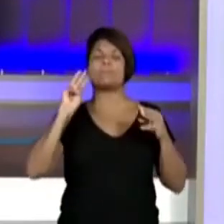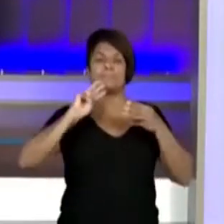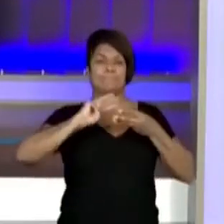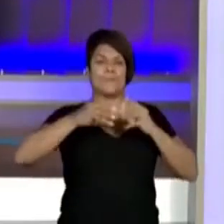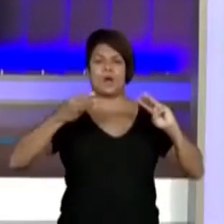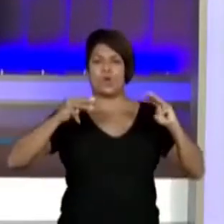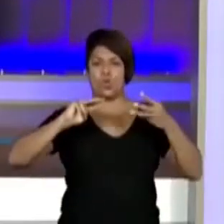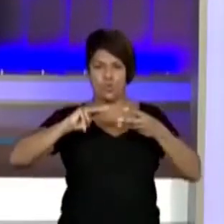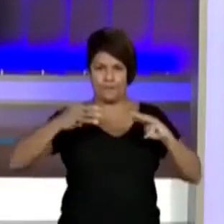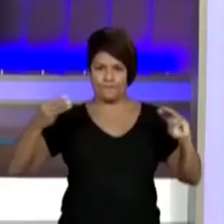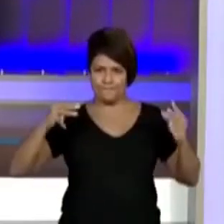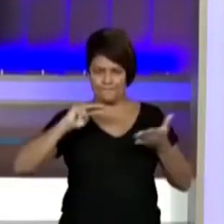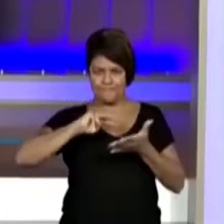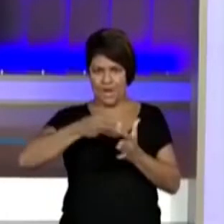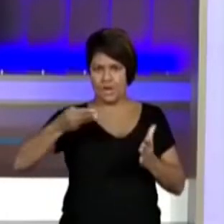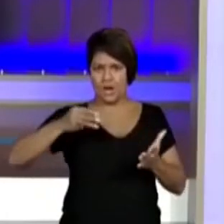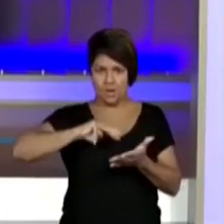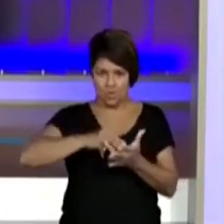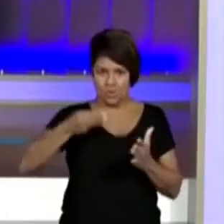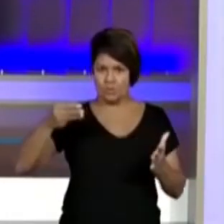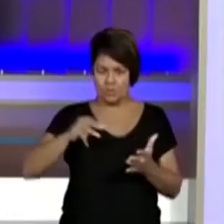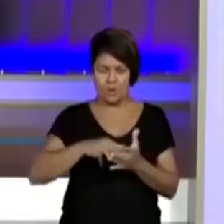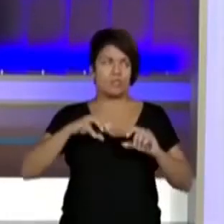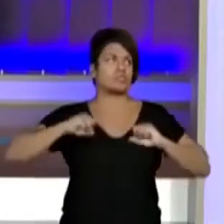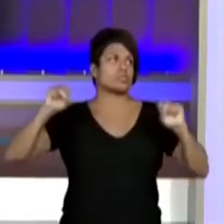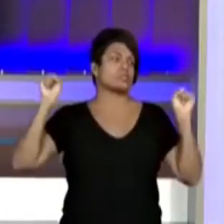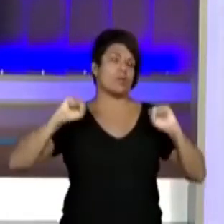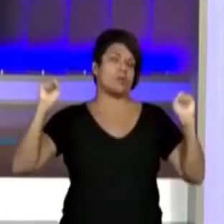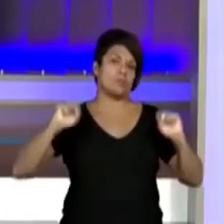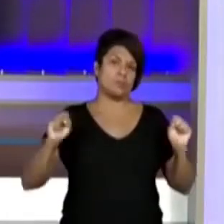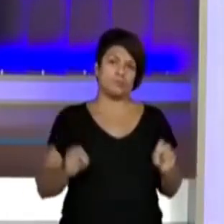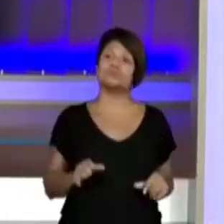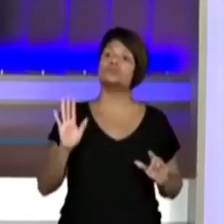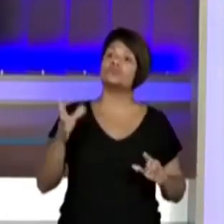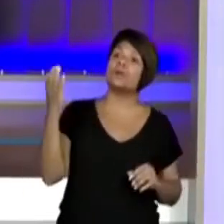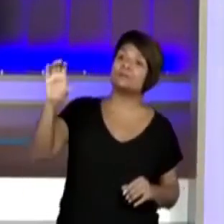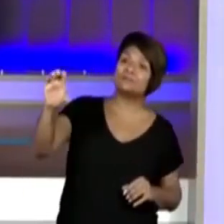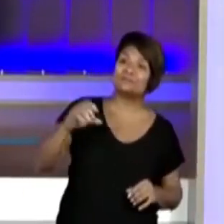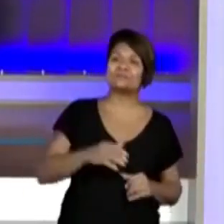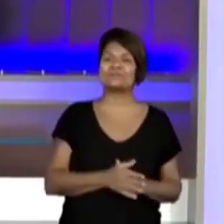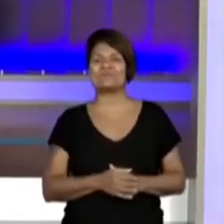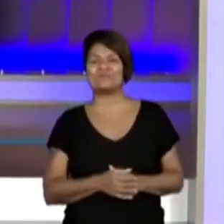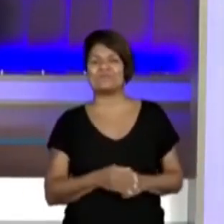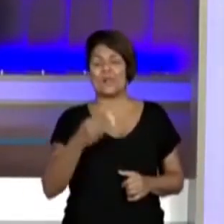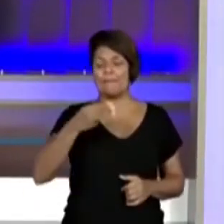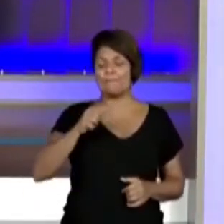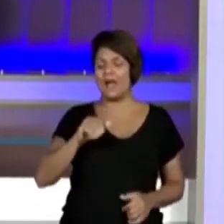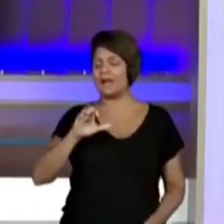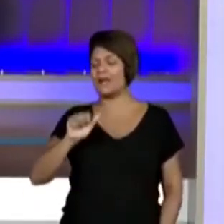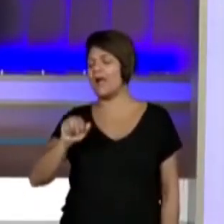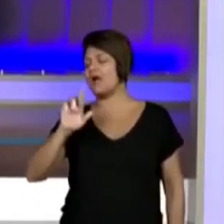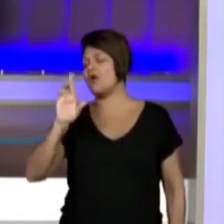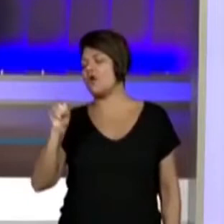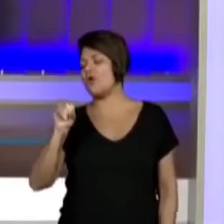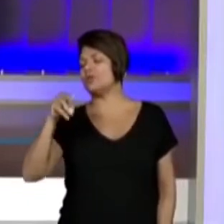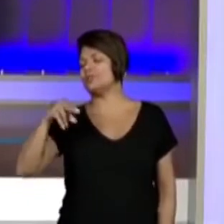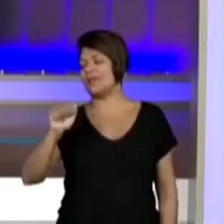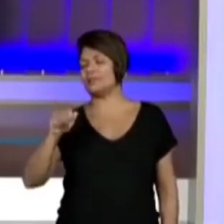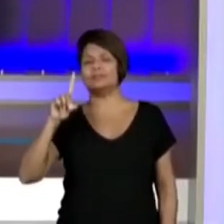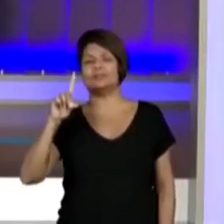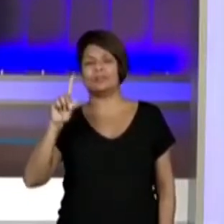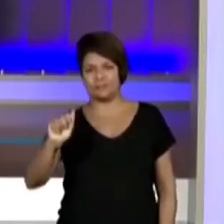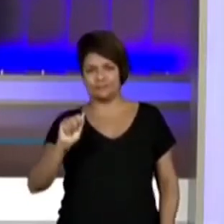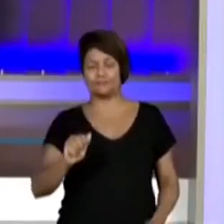macarronada. Eu adoro macarrão. Já apareceu ali no chat. Macarronada. Também apareceu